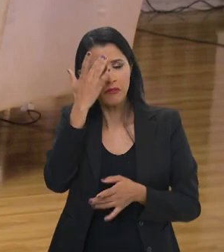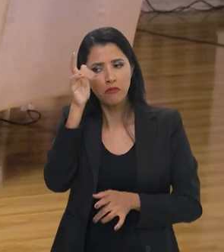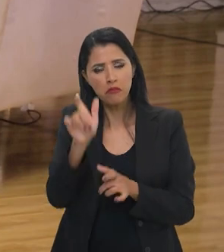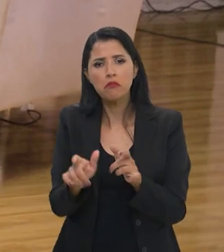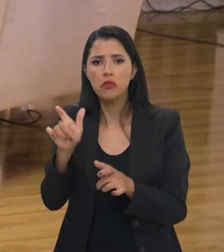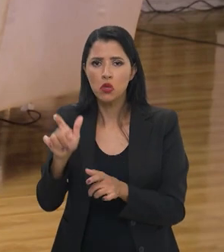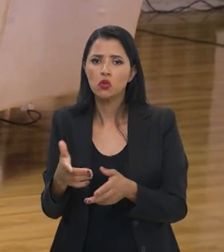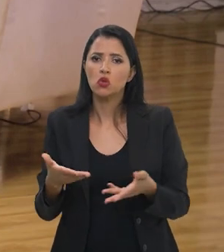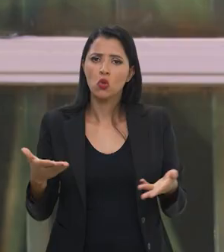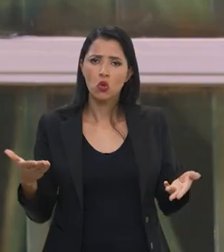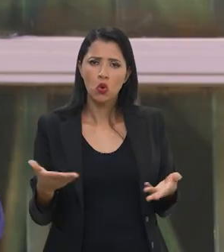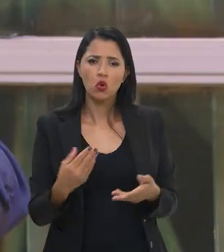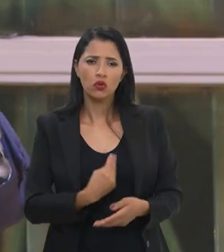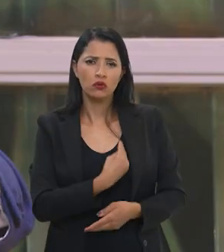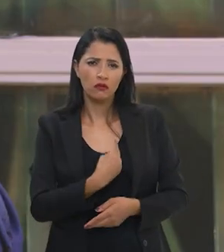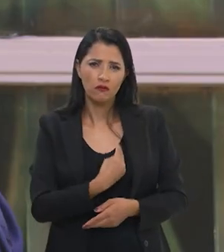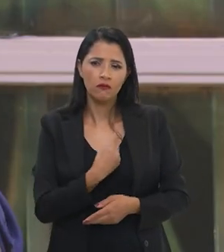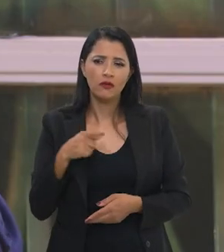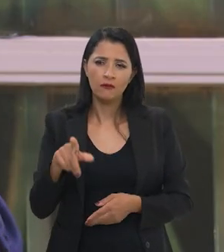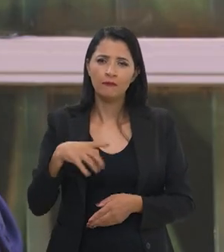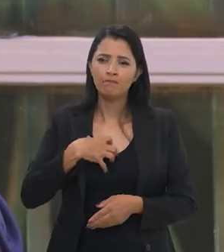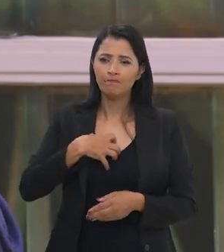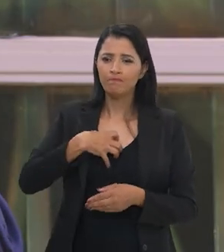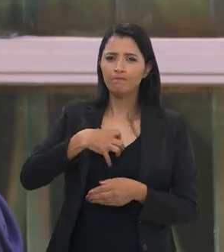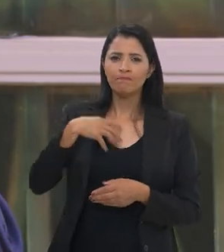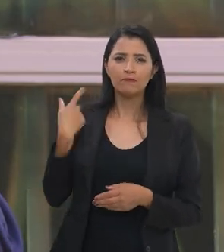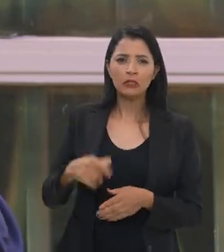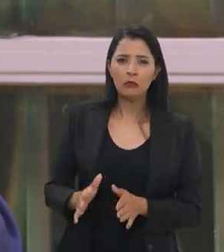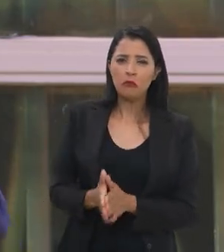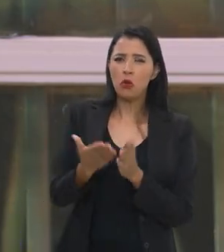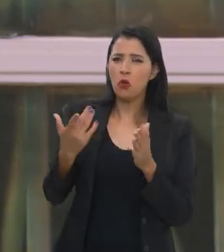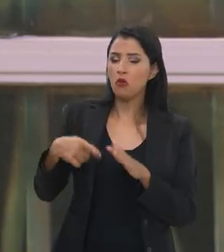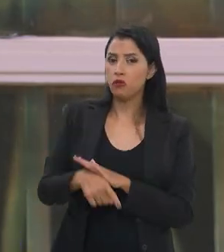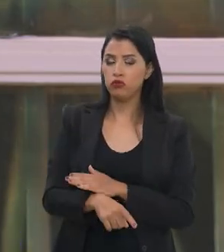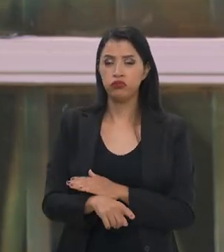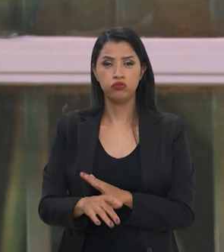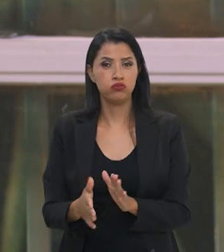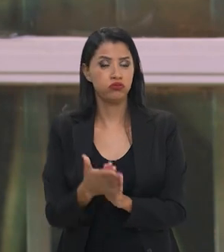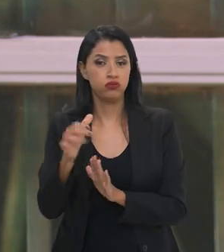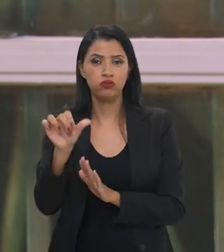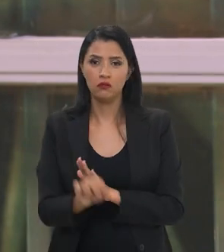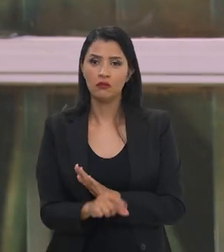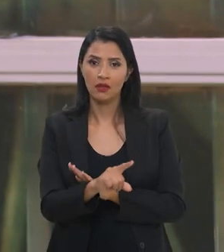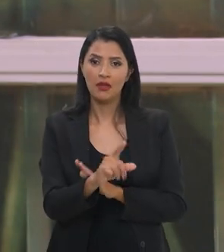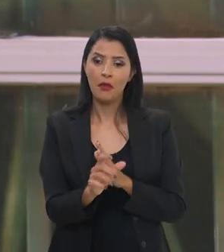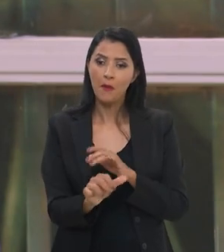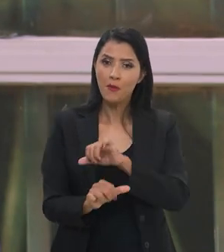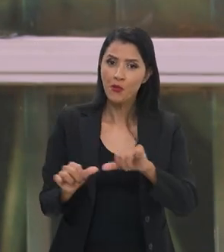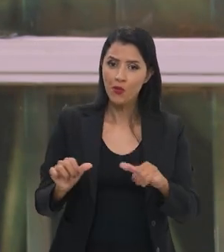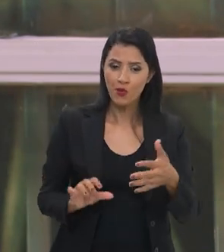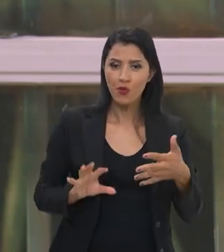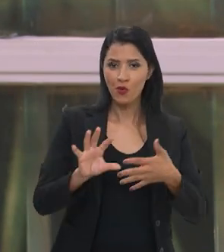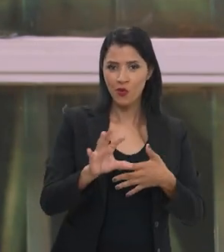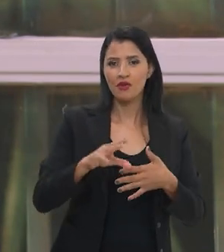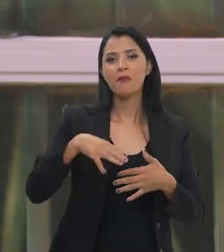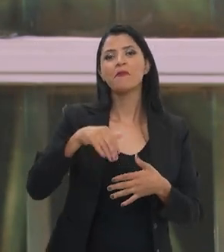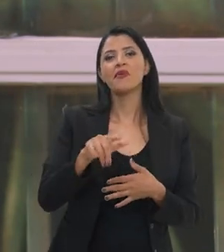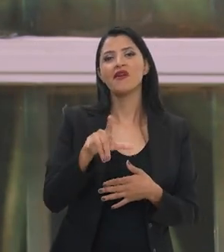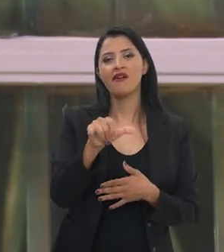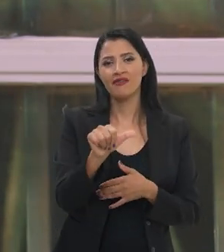muita gente que hoje vive uma situação é de miséria de pobreza na classe média